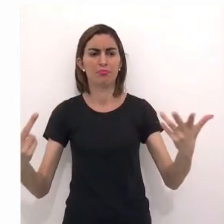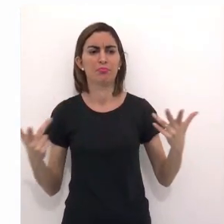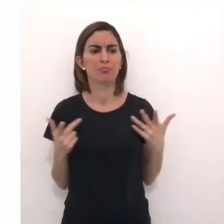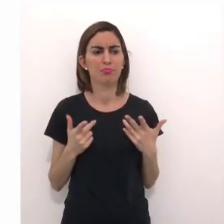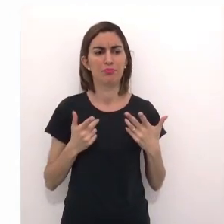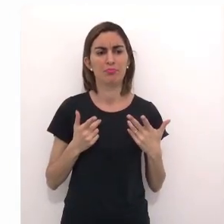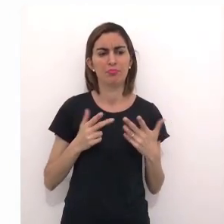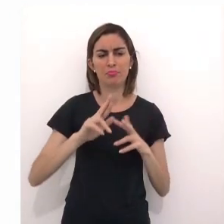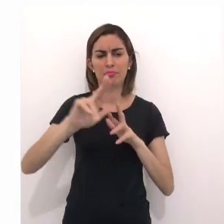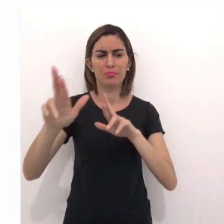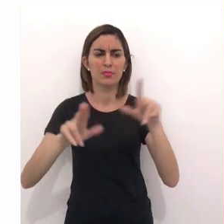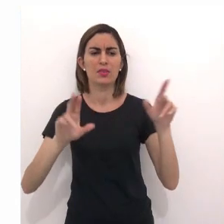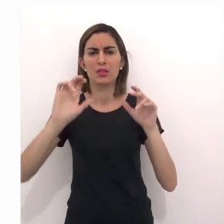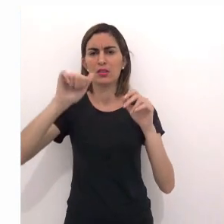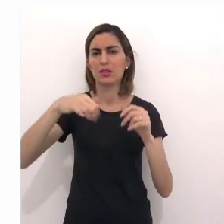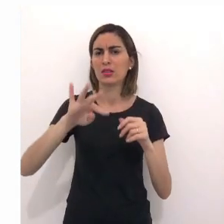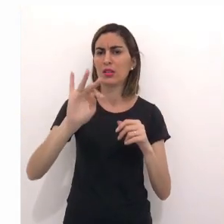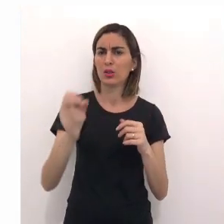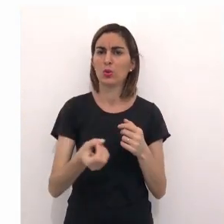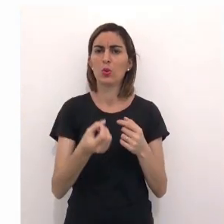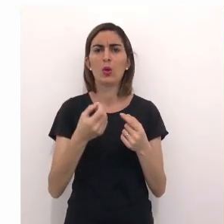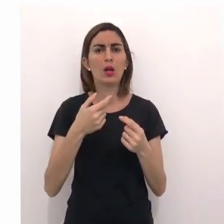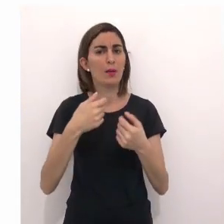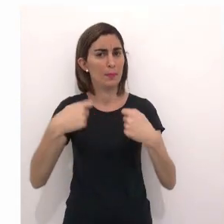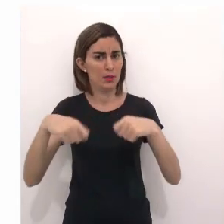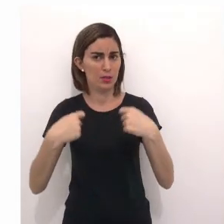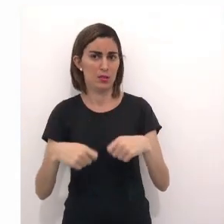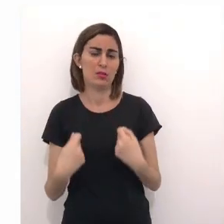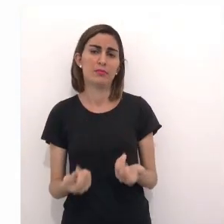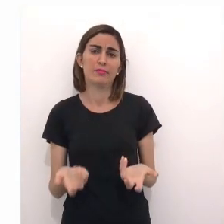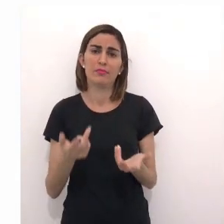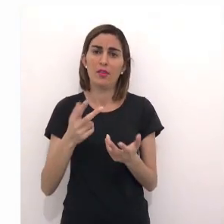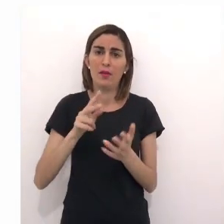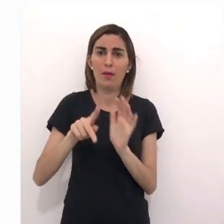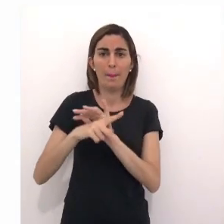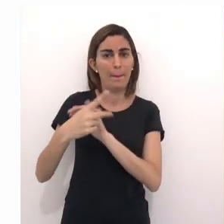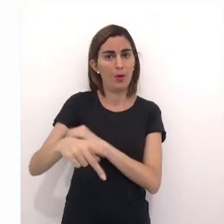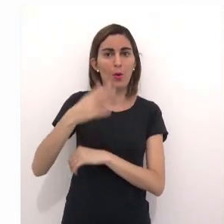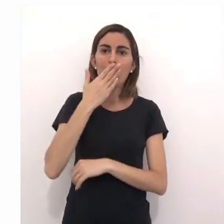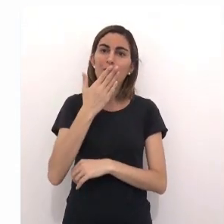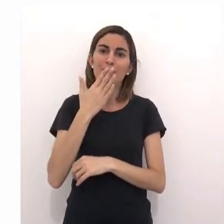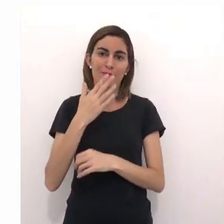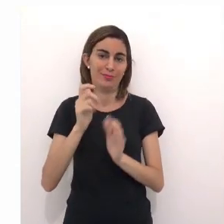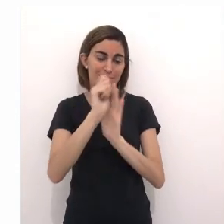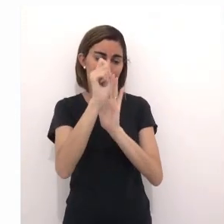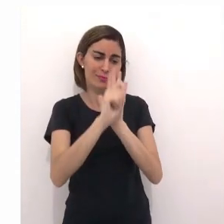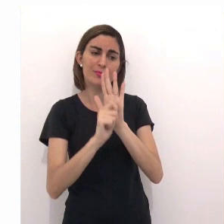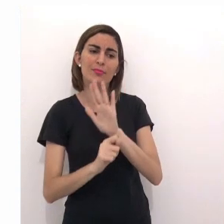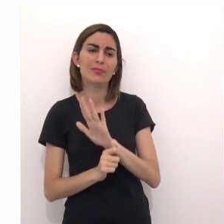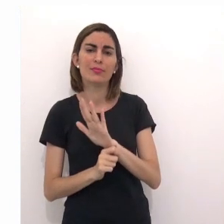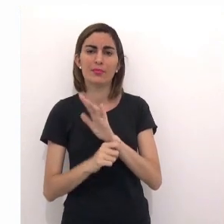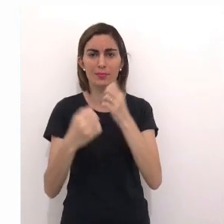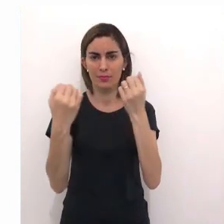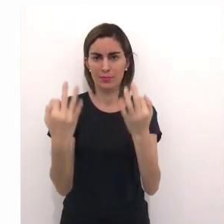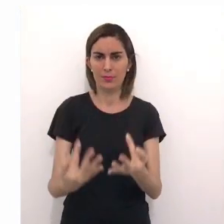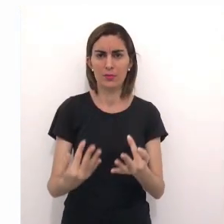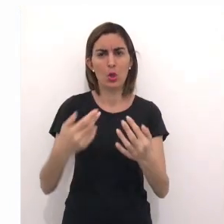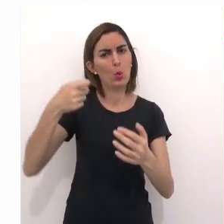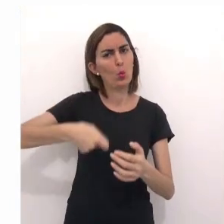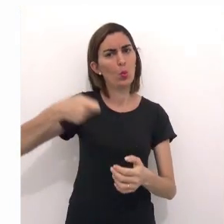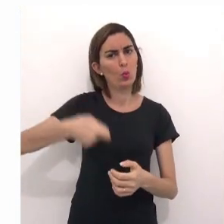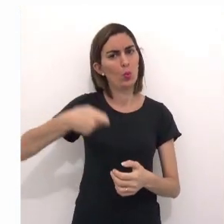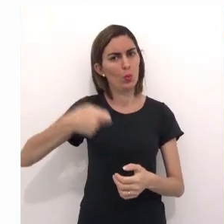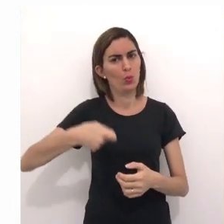Múltiplos santos pelo avesso. Era a versão indígena. De acordo com o autor, a rigorosidade do